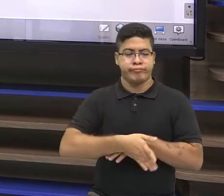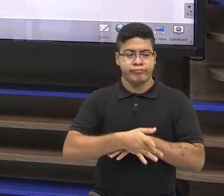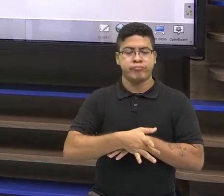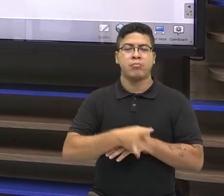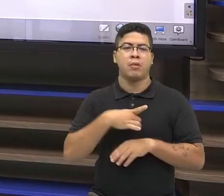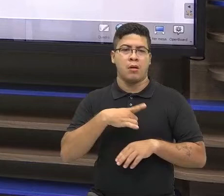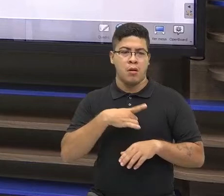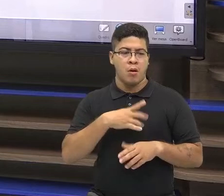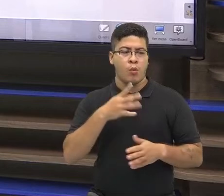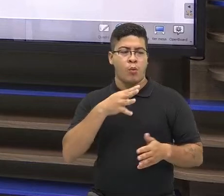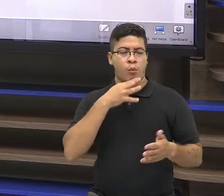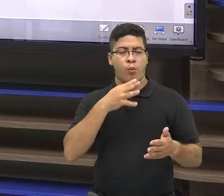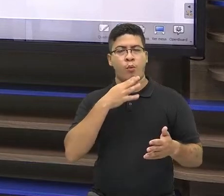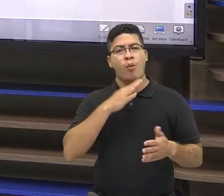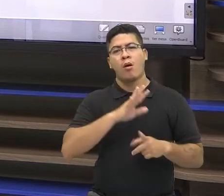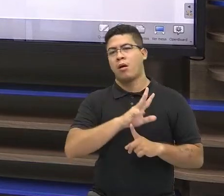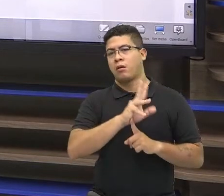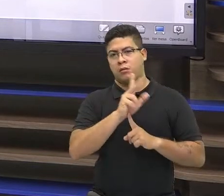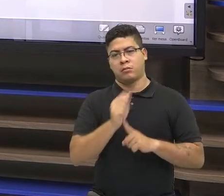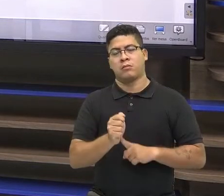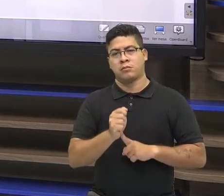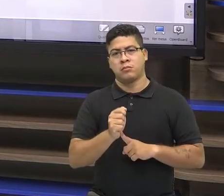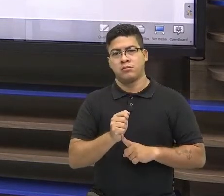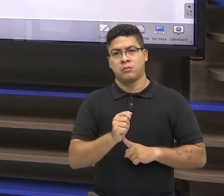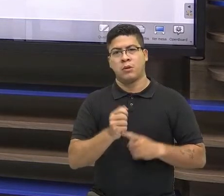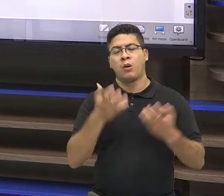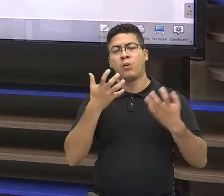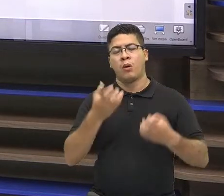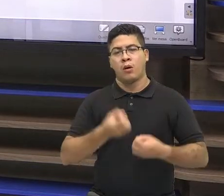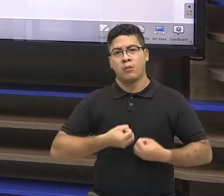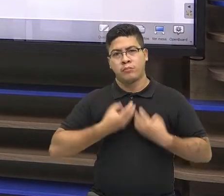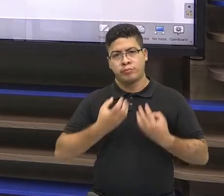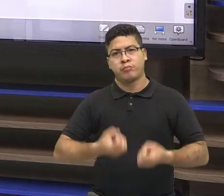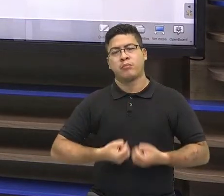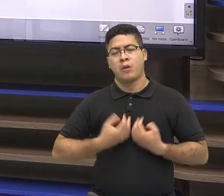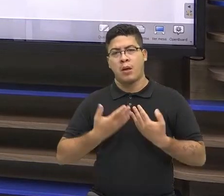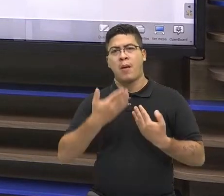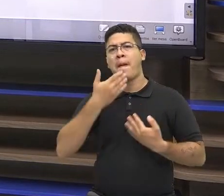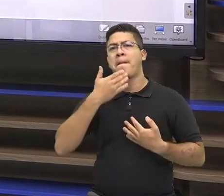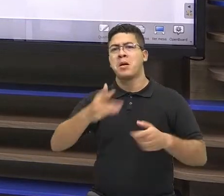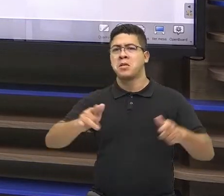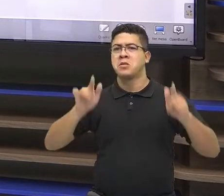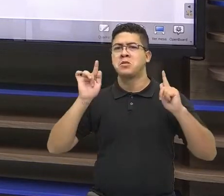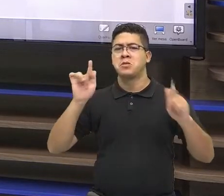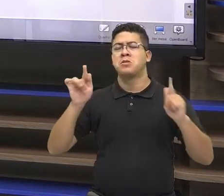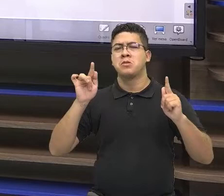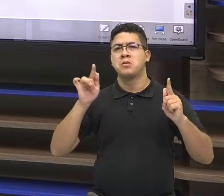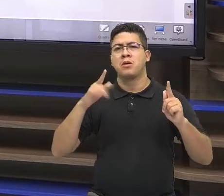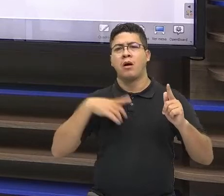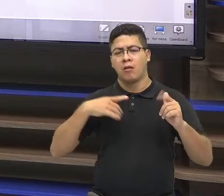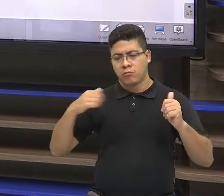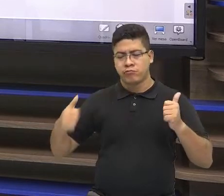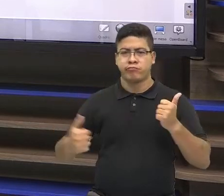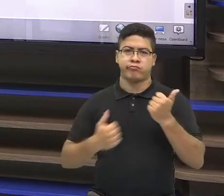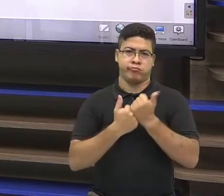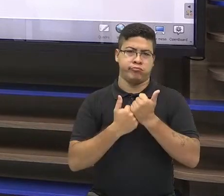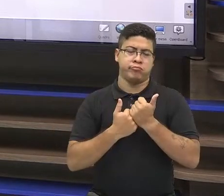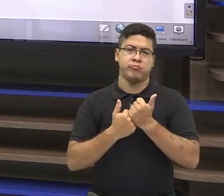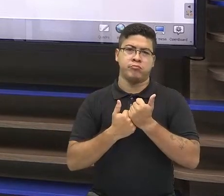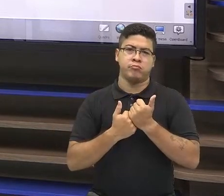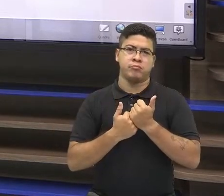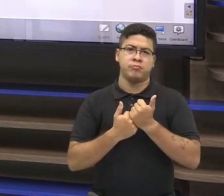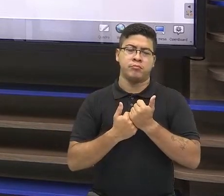para eles conhecerem o que realmente eles estavam querendo, reivindicando, que o povo também desse uma forcinha lá para eles.